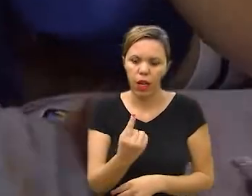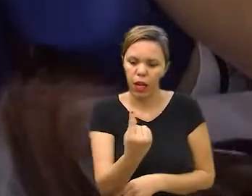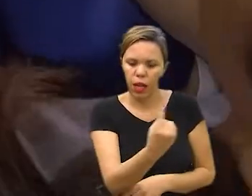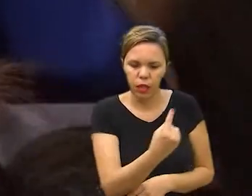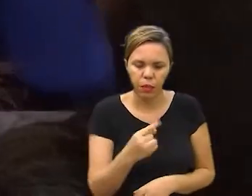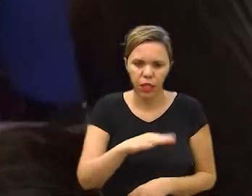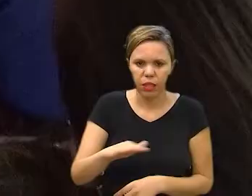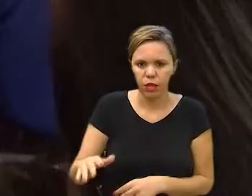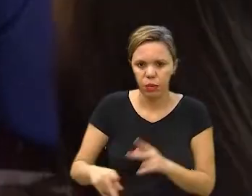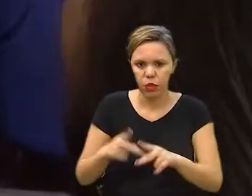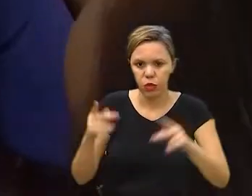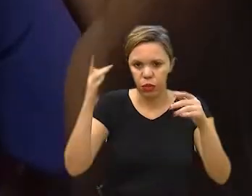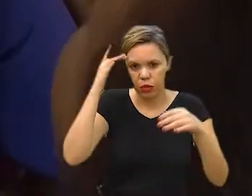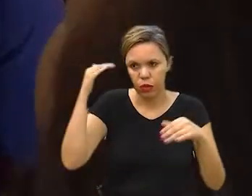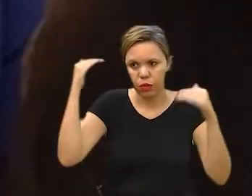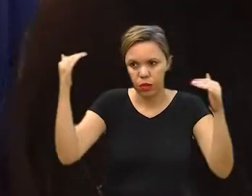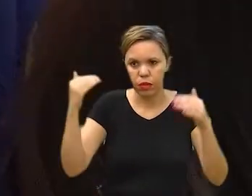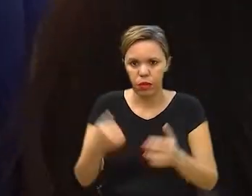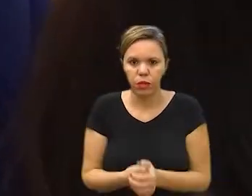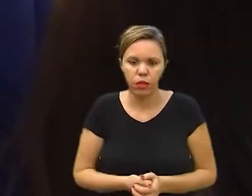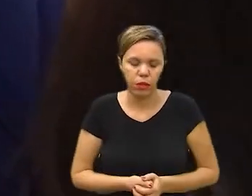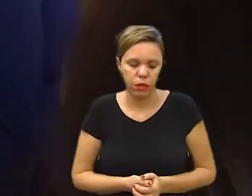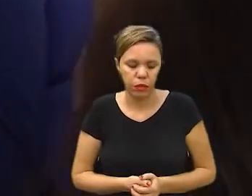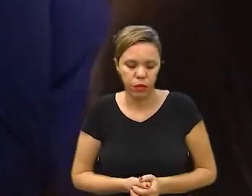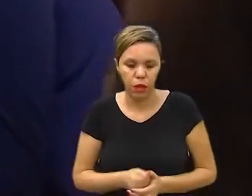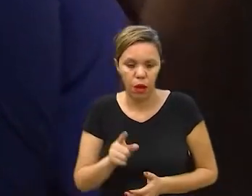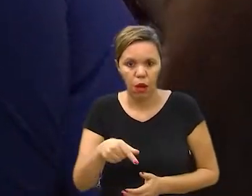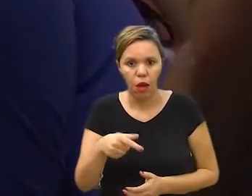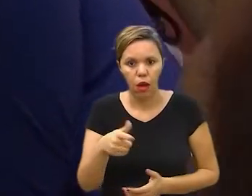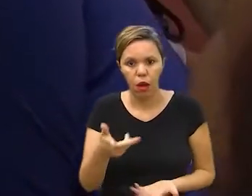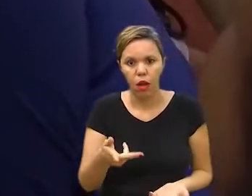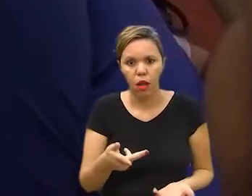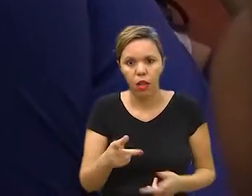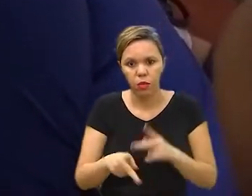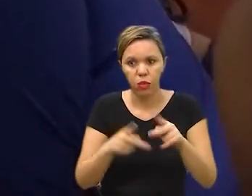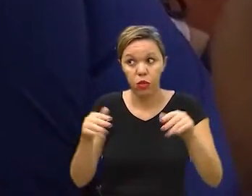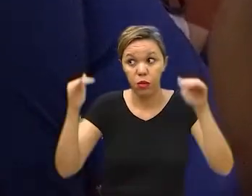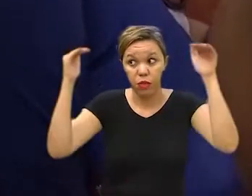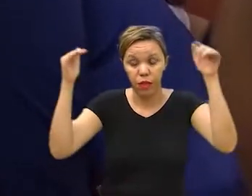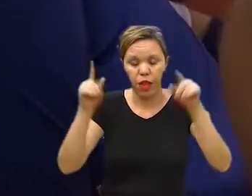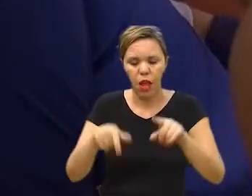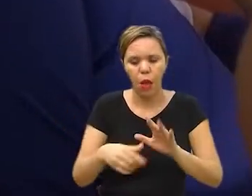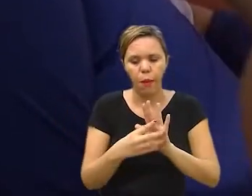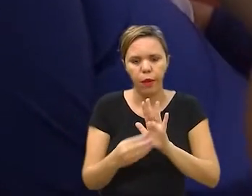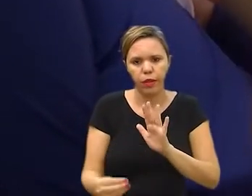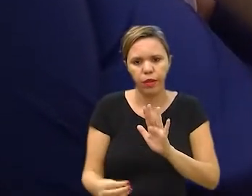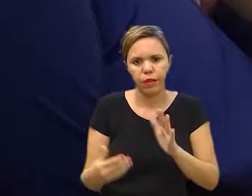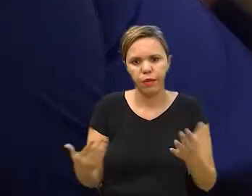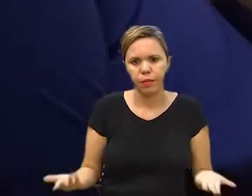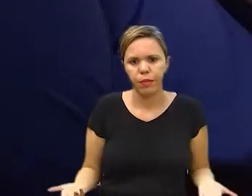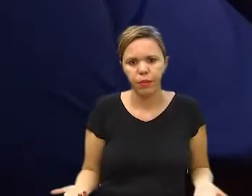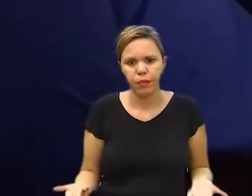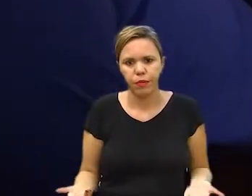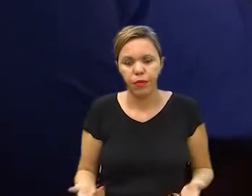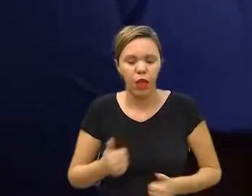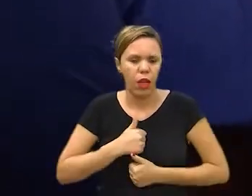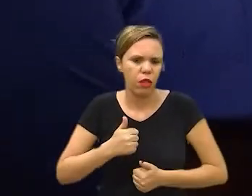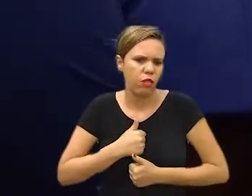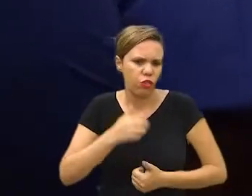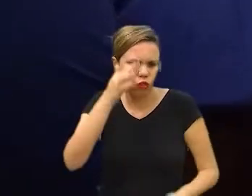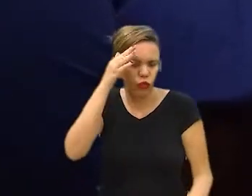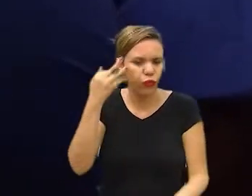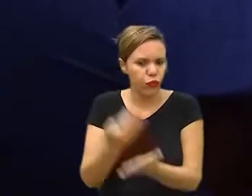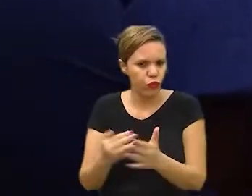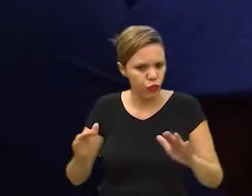não de criança para adulto, né? Exato, e aí, olha que máximo isso, porque os mais velhos, eles são os modelos, então para eles a autoestima, a autoconfiança